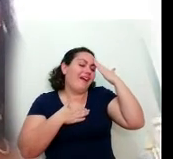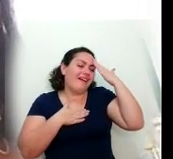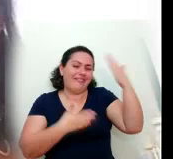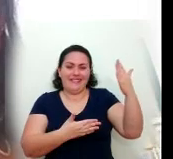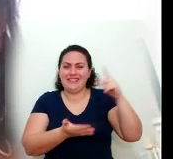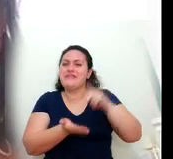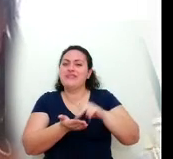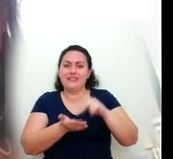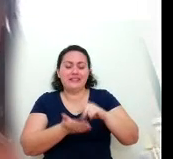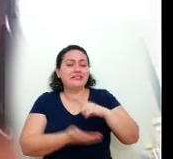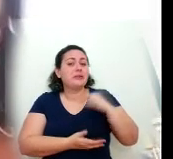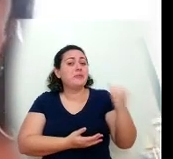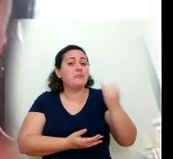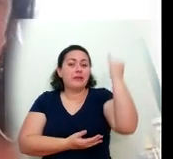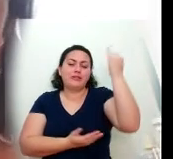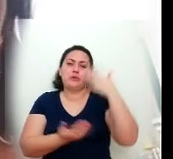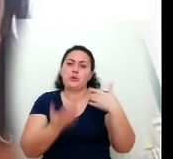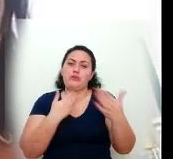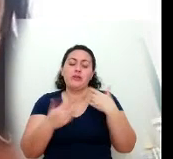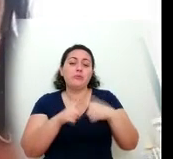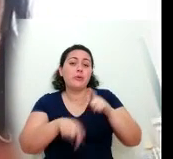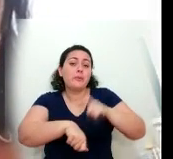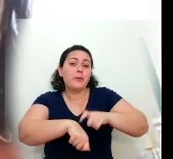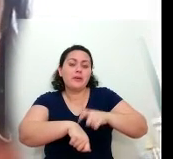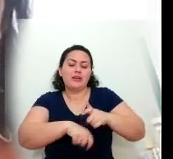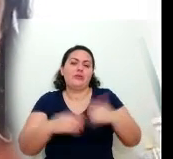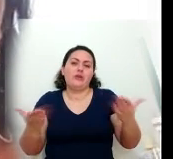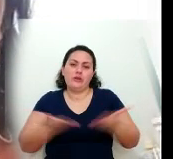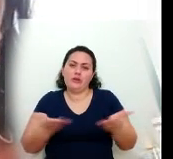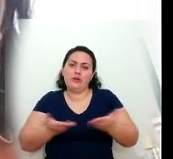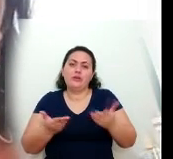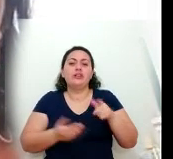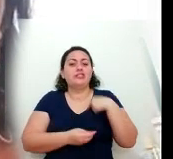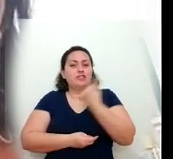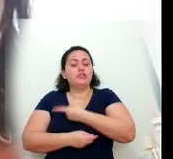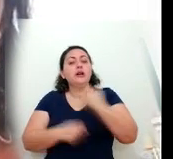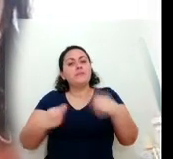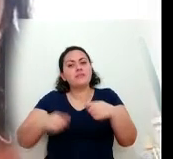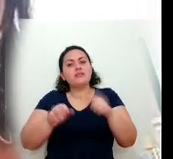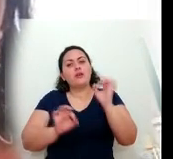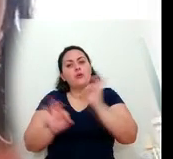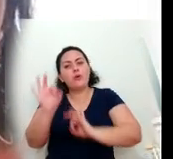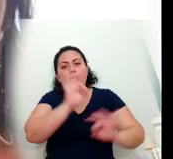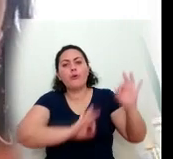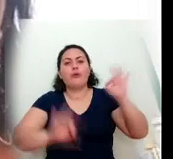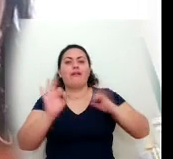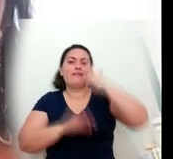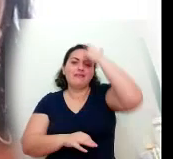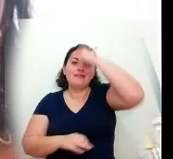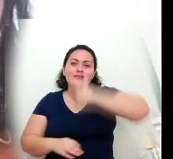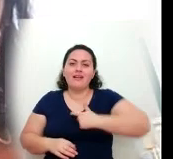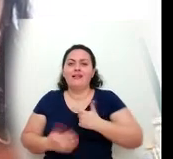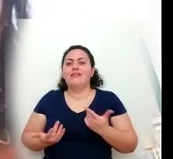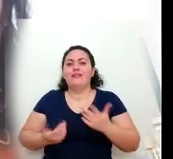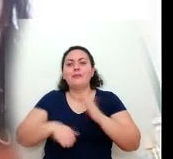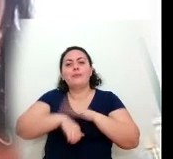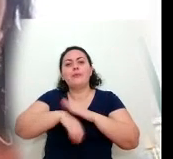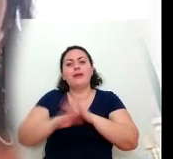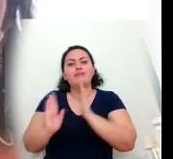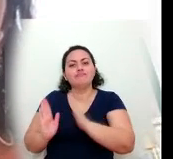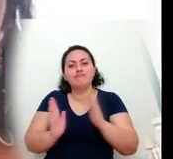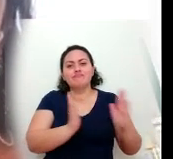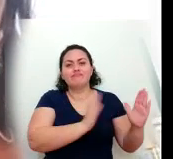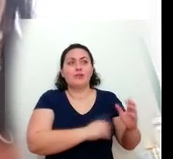obrigada. Super quero te agradecer, eu acho que foi super importante, porque é um momento que também a gente tem que se reorganizar um pouco,